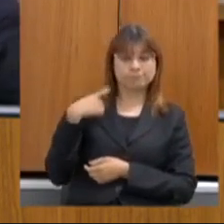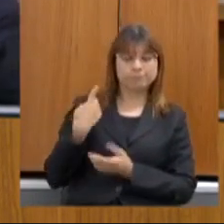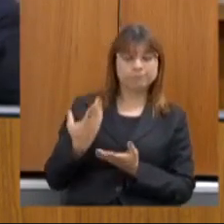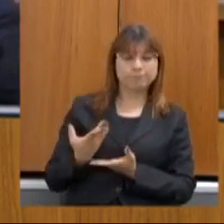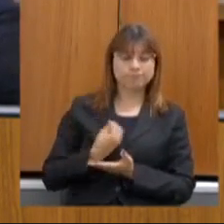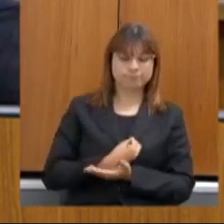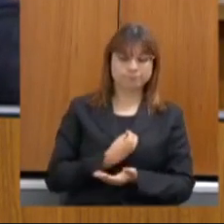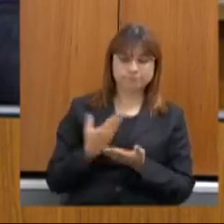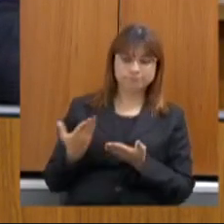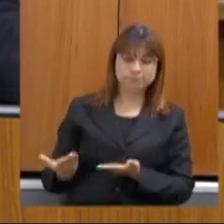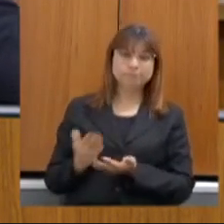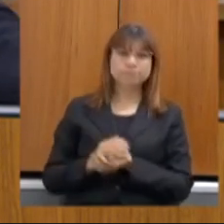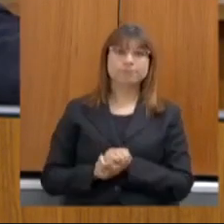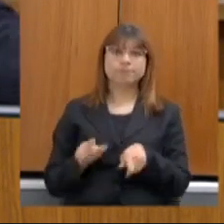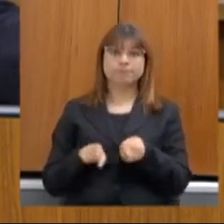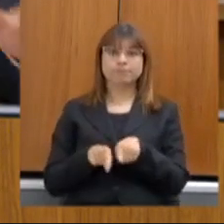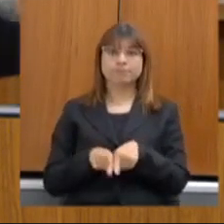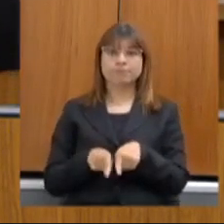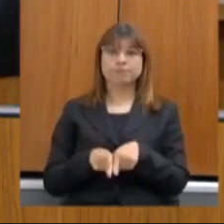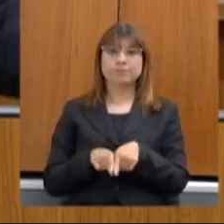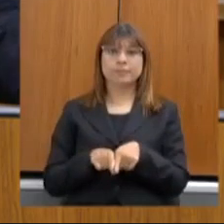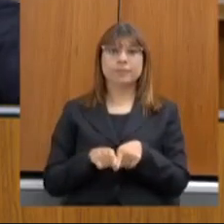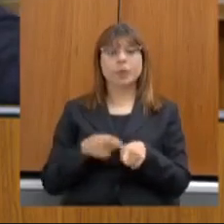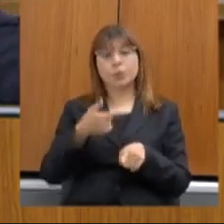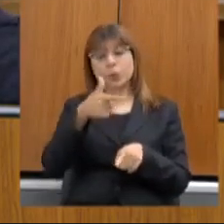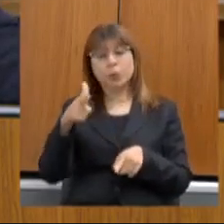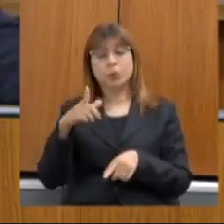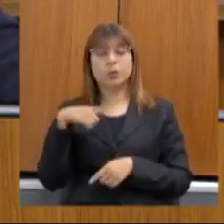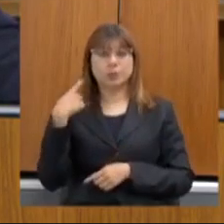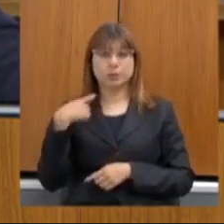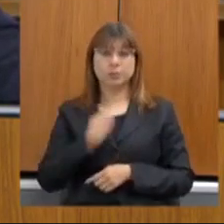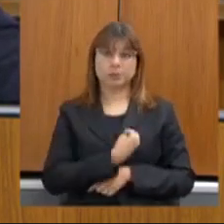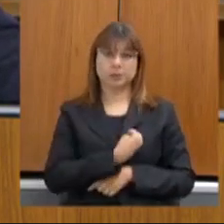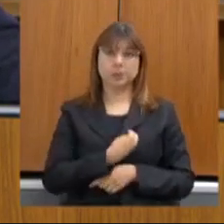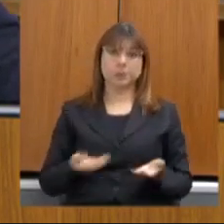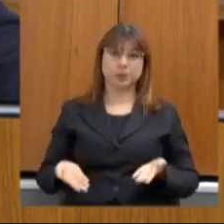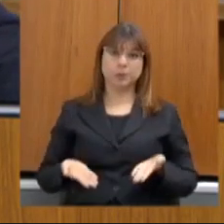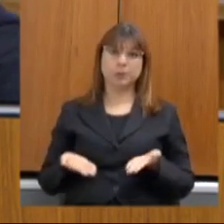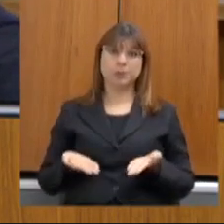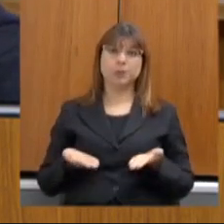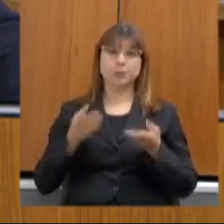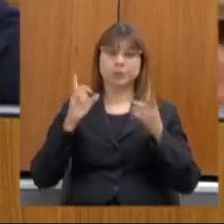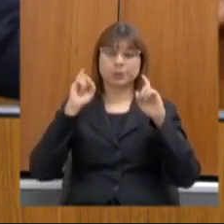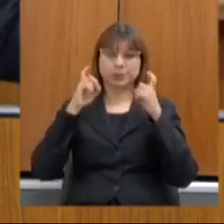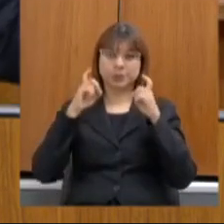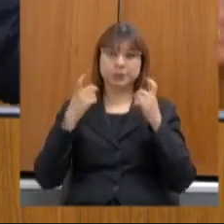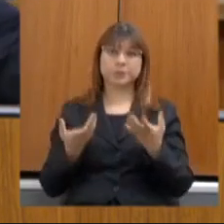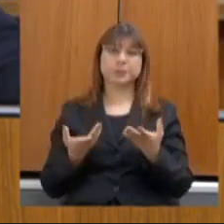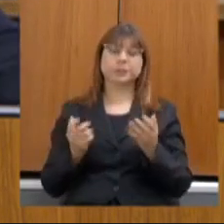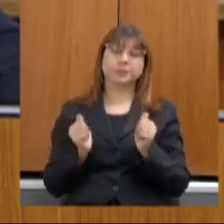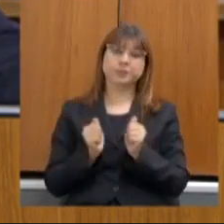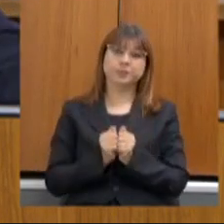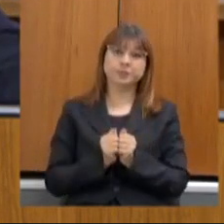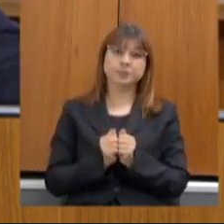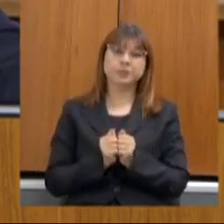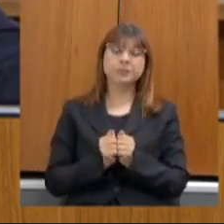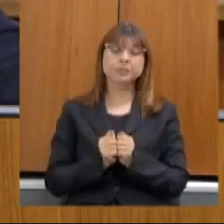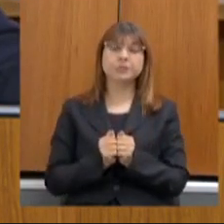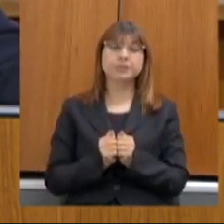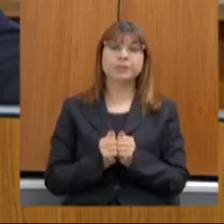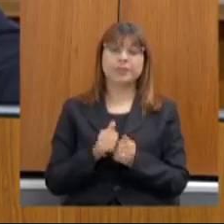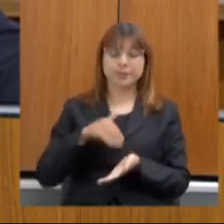que está presente ou e todos os deputados não é que participaram dessa audiência juntamente com o